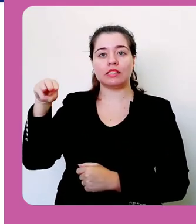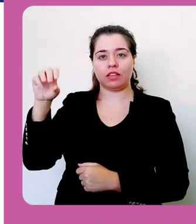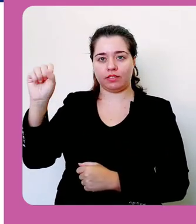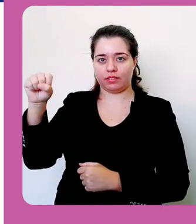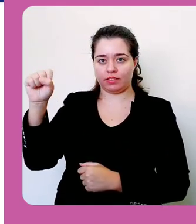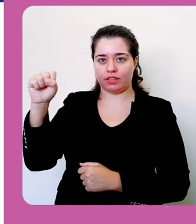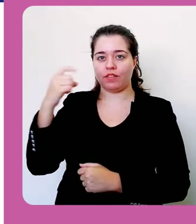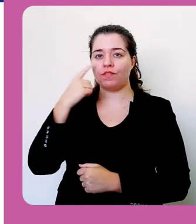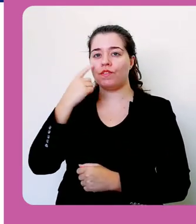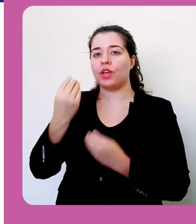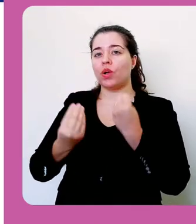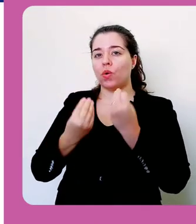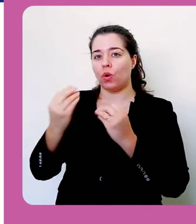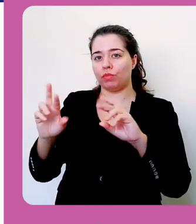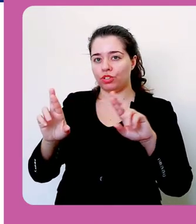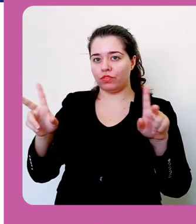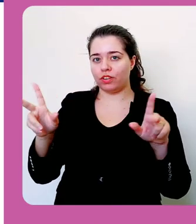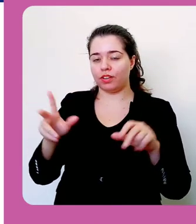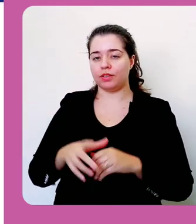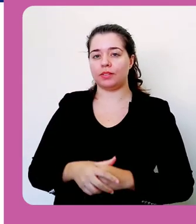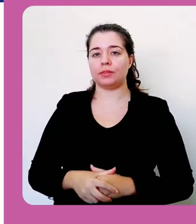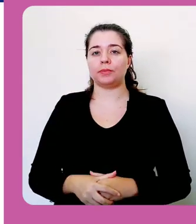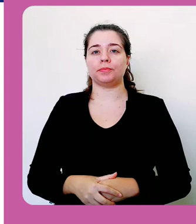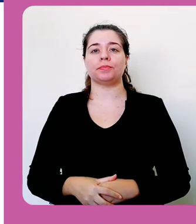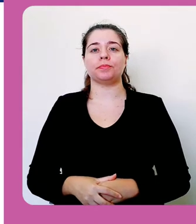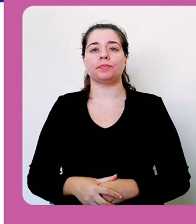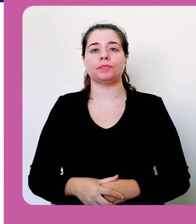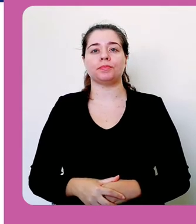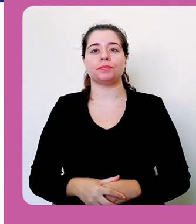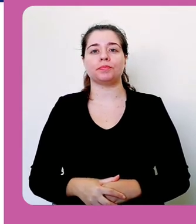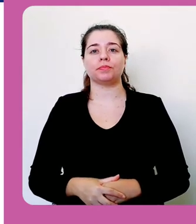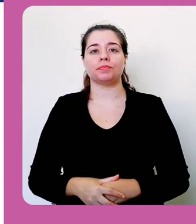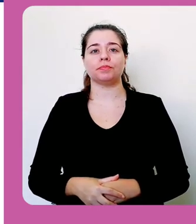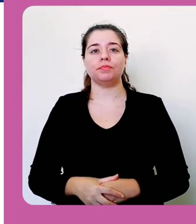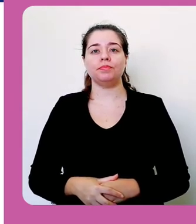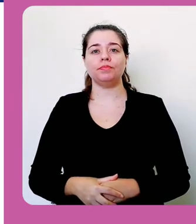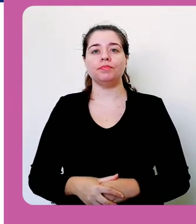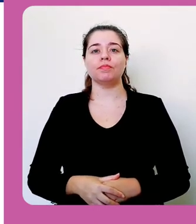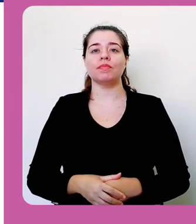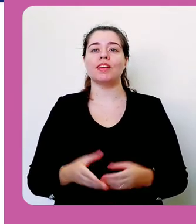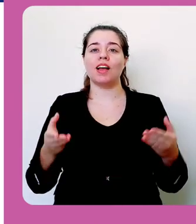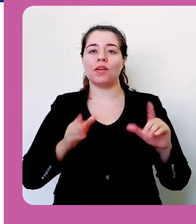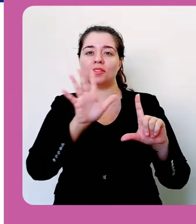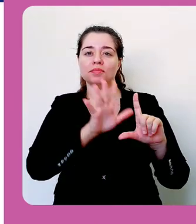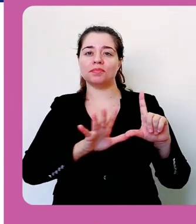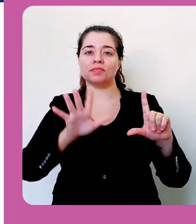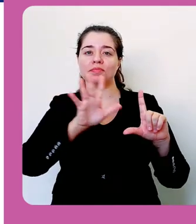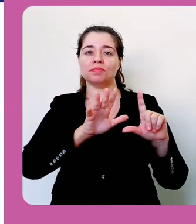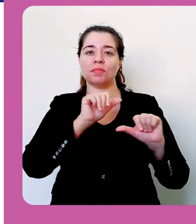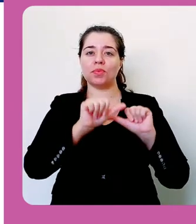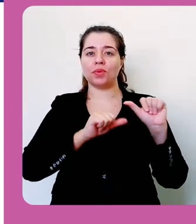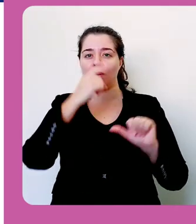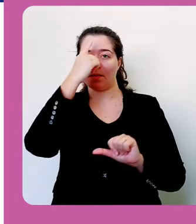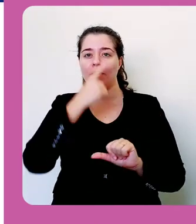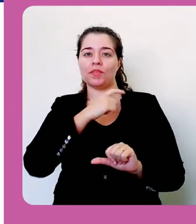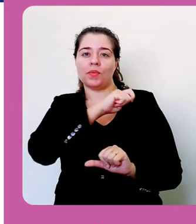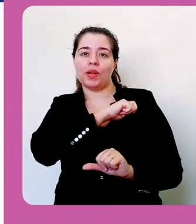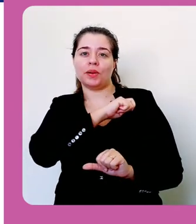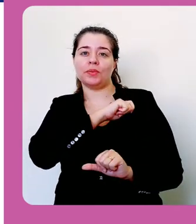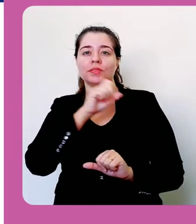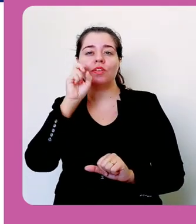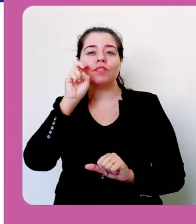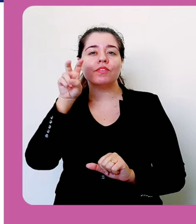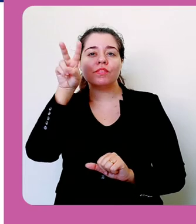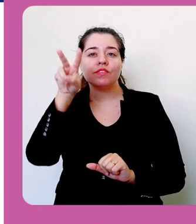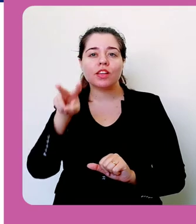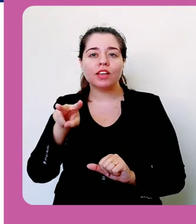novo. E aí me tornei estudante e vejo que eu já enviei para avaliação. Então, como eu já enviei para